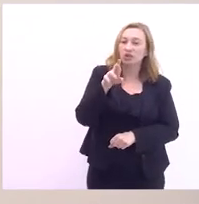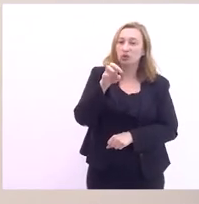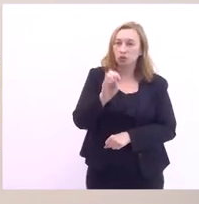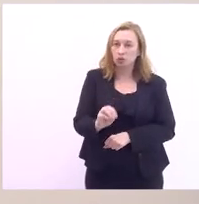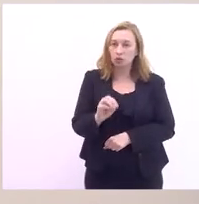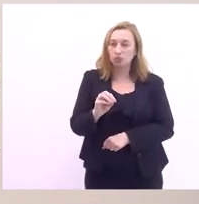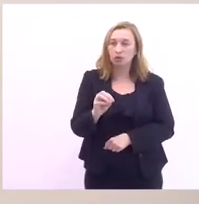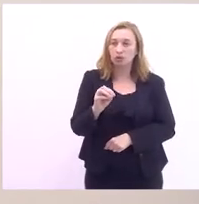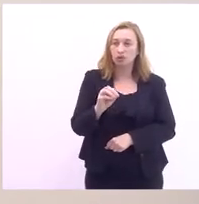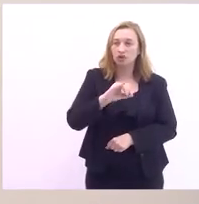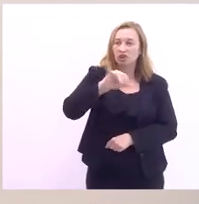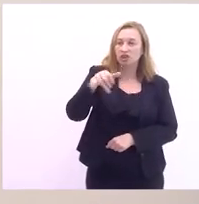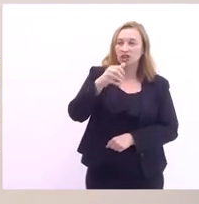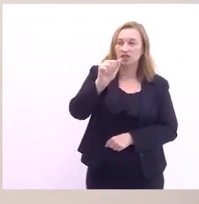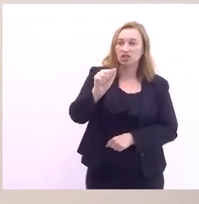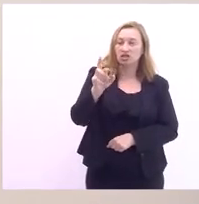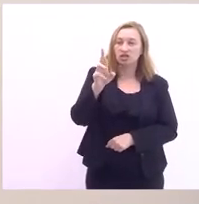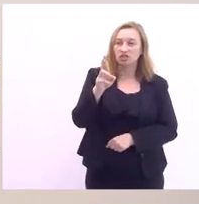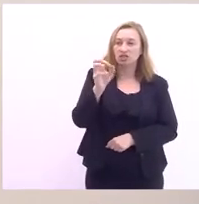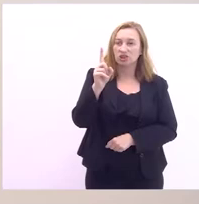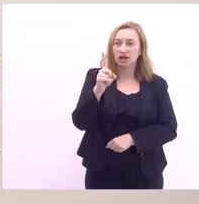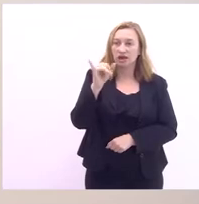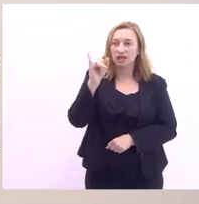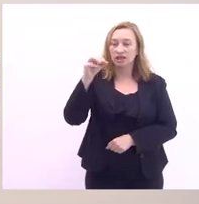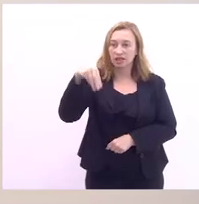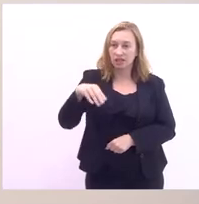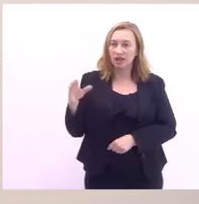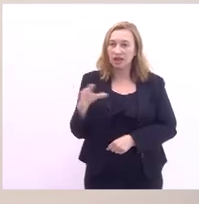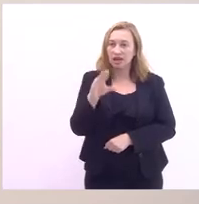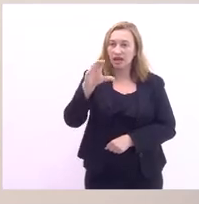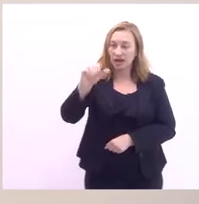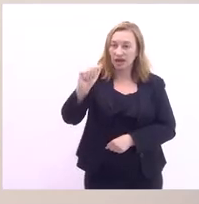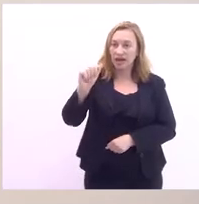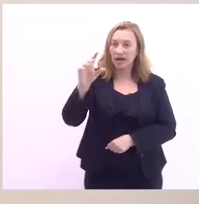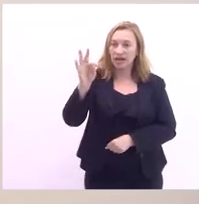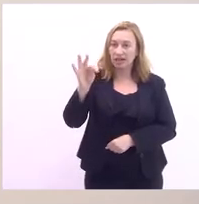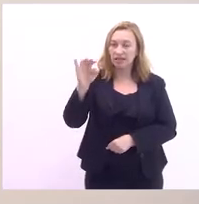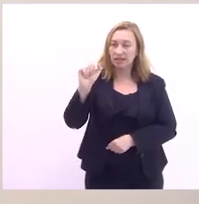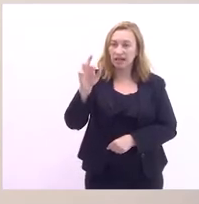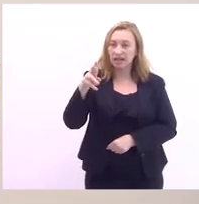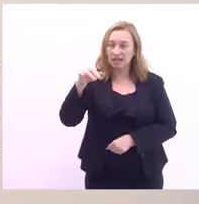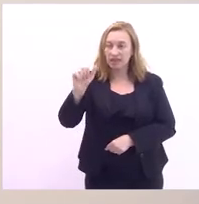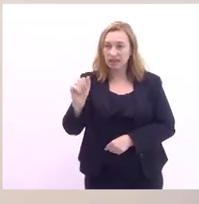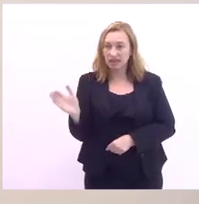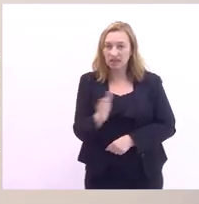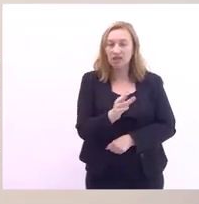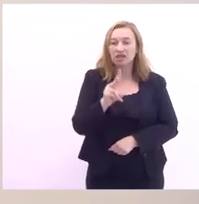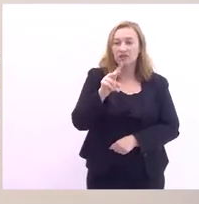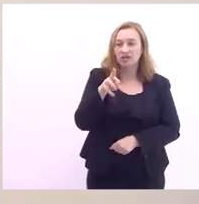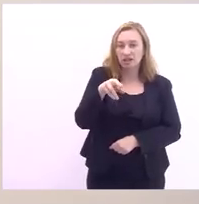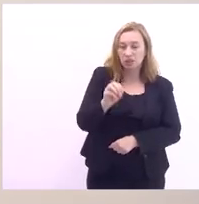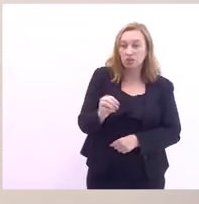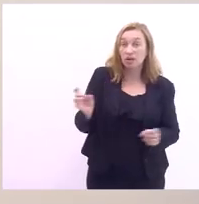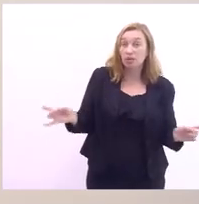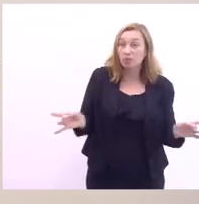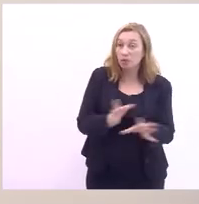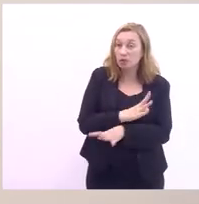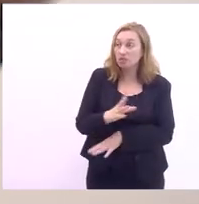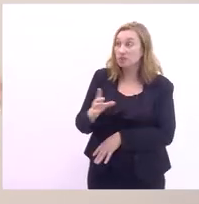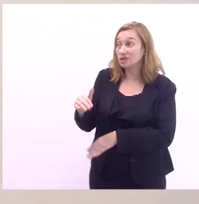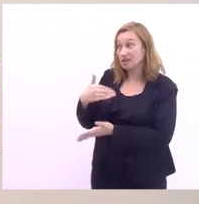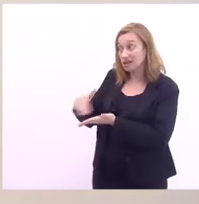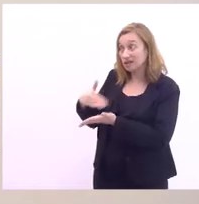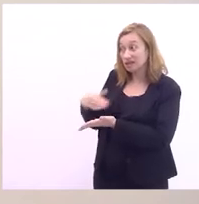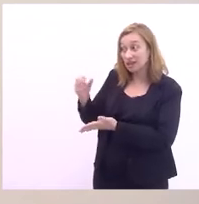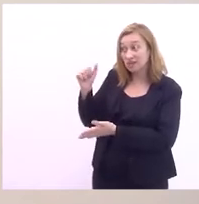Jardim Catarina, uma região problemática de trânsito. O viaduto está pronto, secretário Victor, né? O homem da